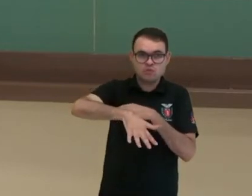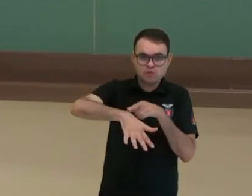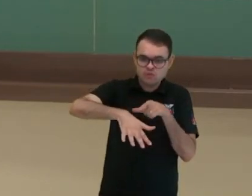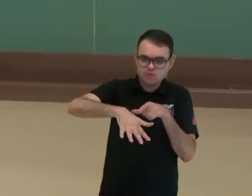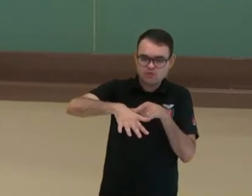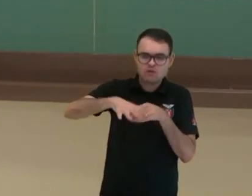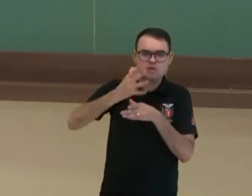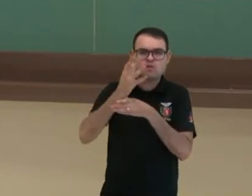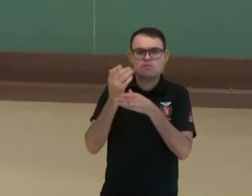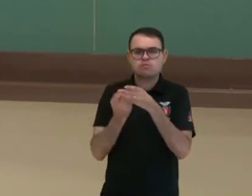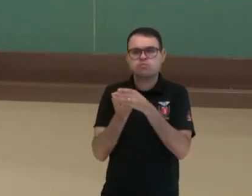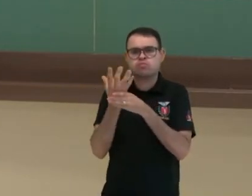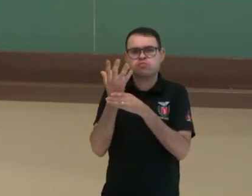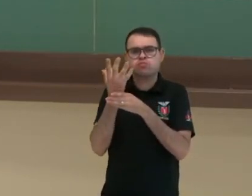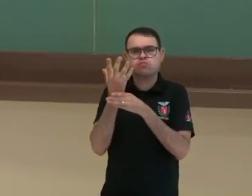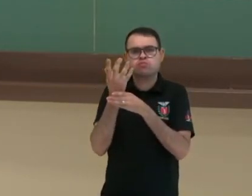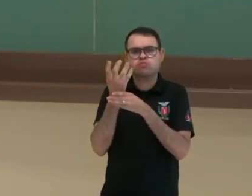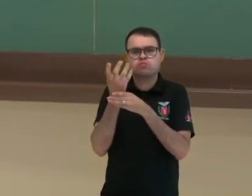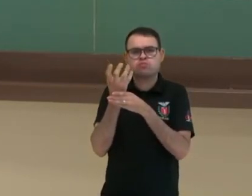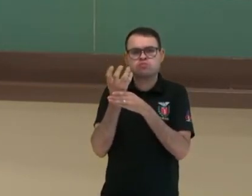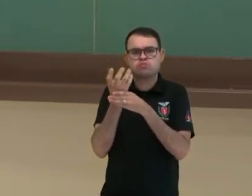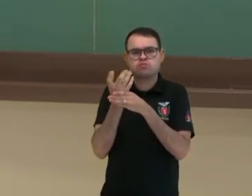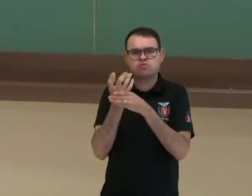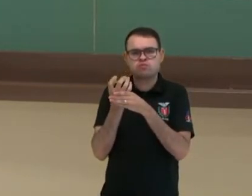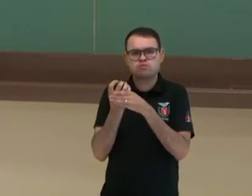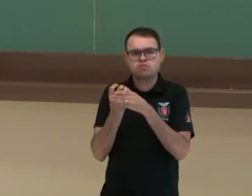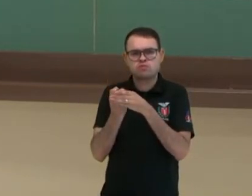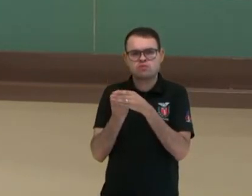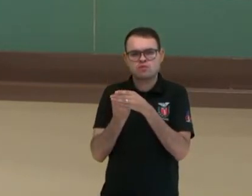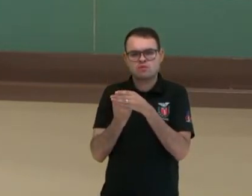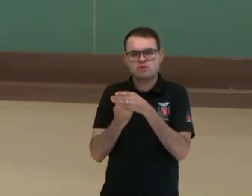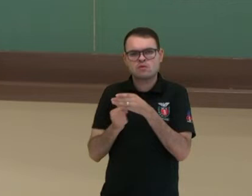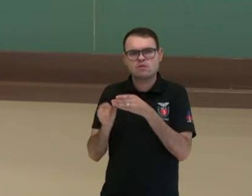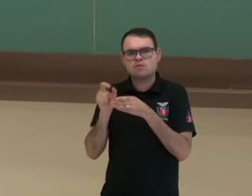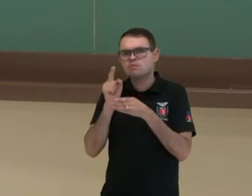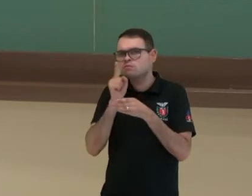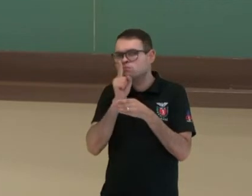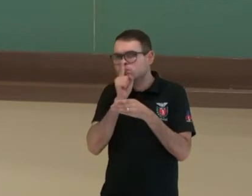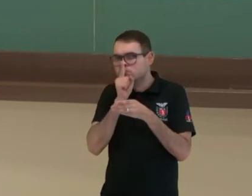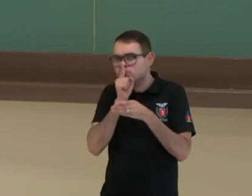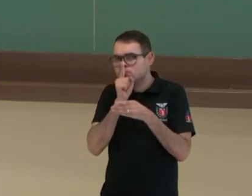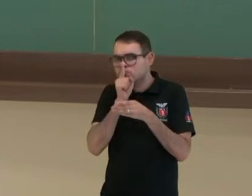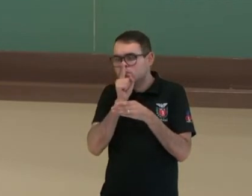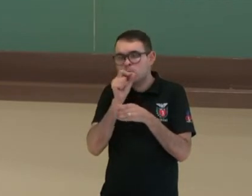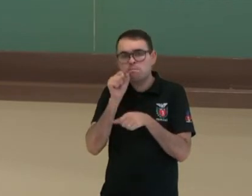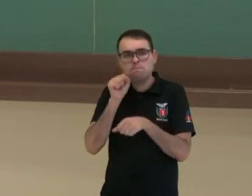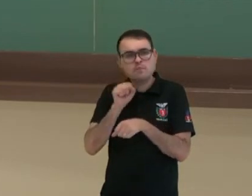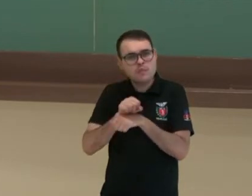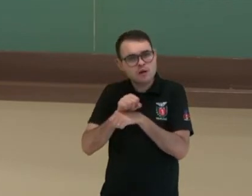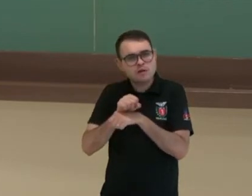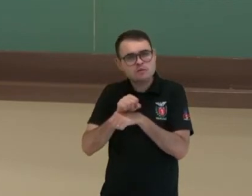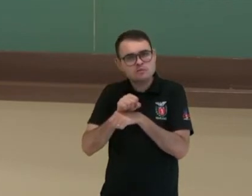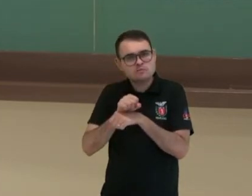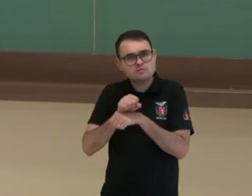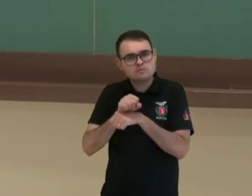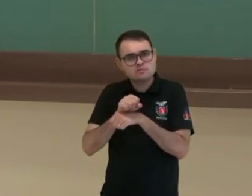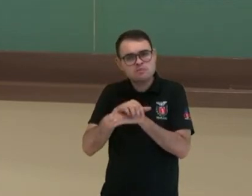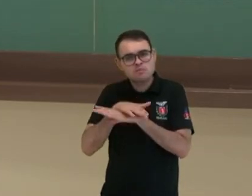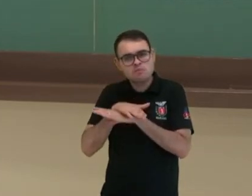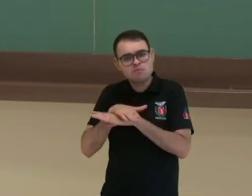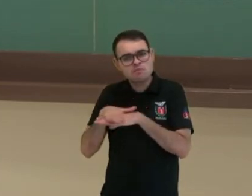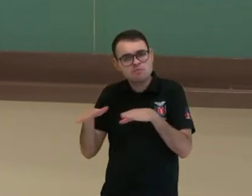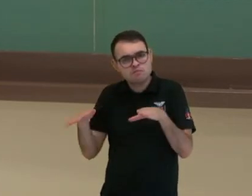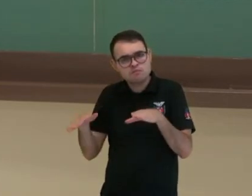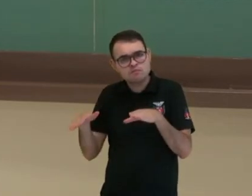ficando inativos. Pararam de expelir, de liberar esse material quente e